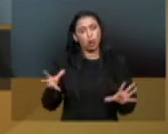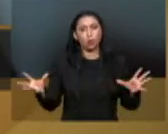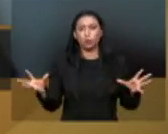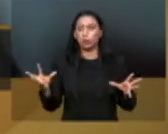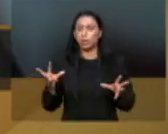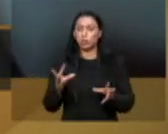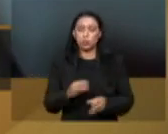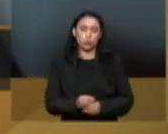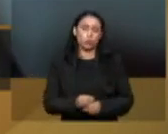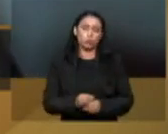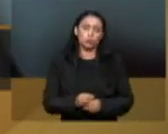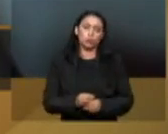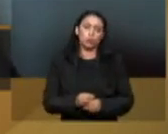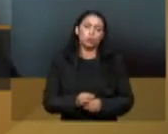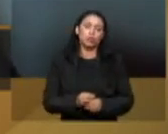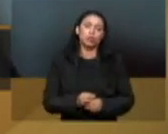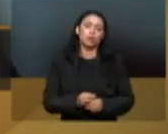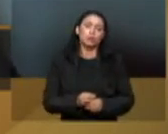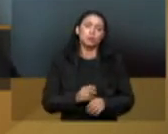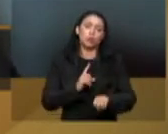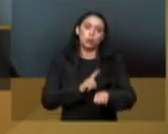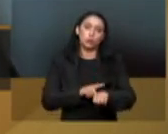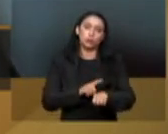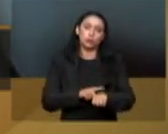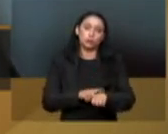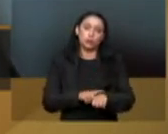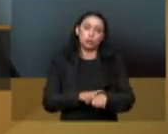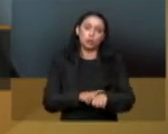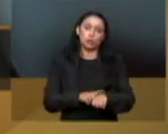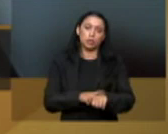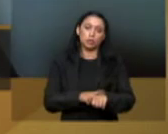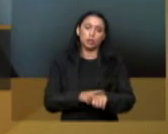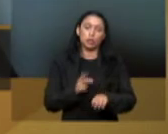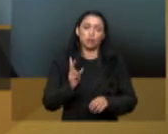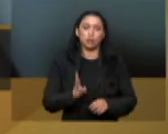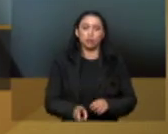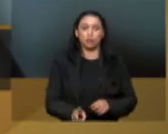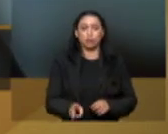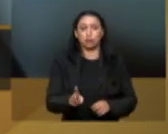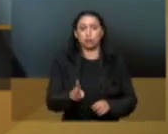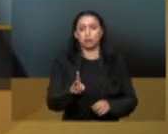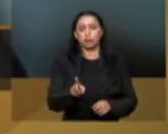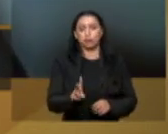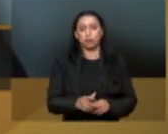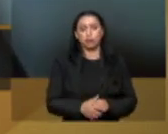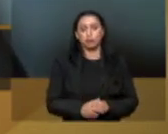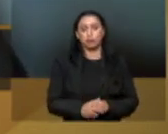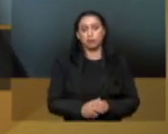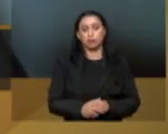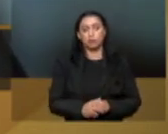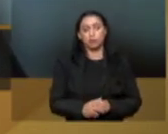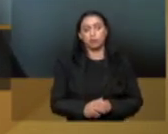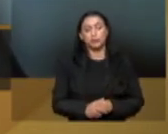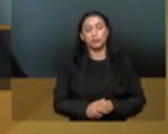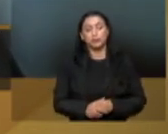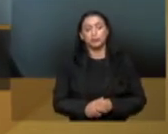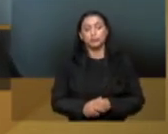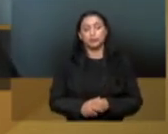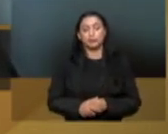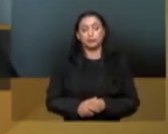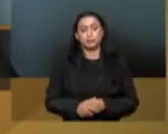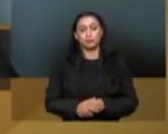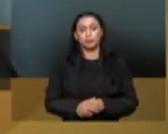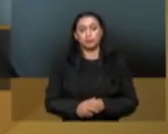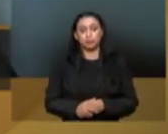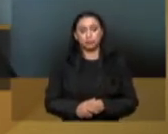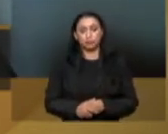para otimizar o tempo da Corte. E continuo, então. De mais a mais, não há